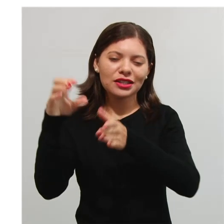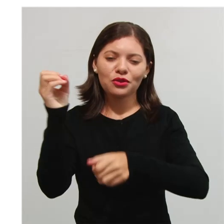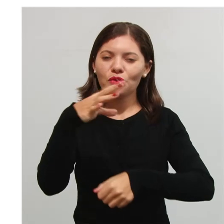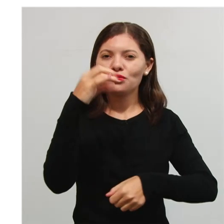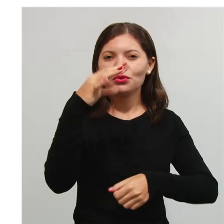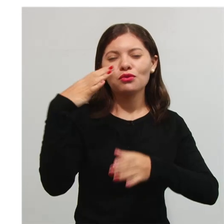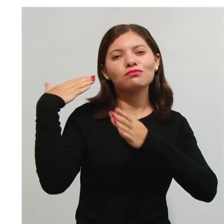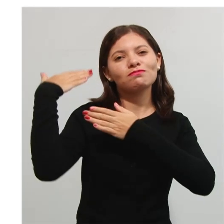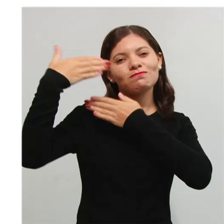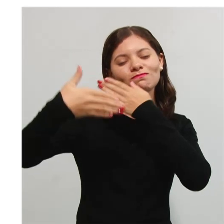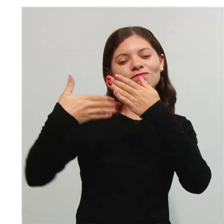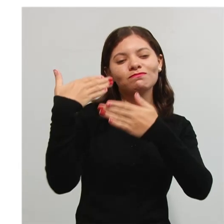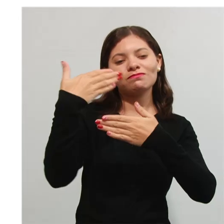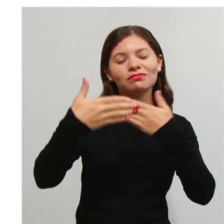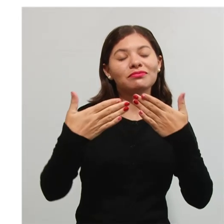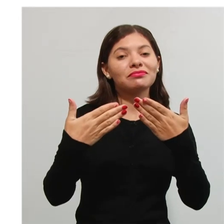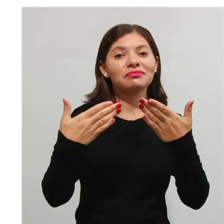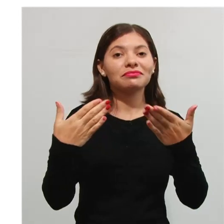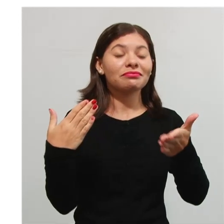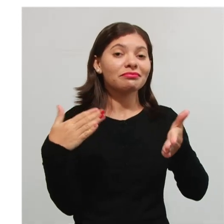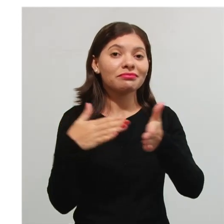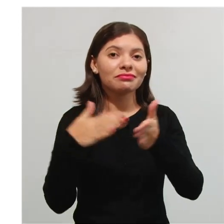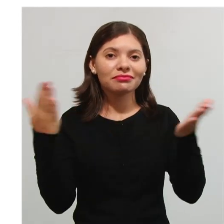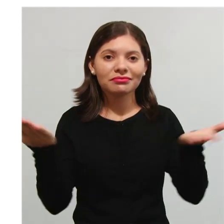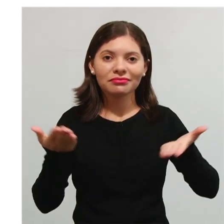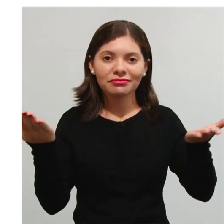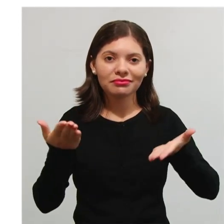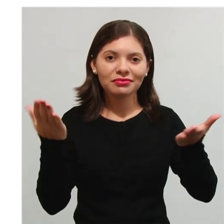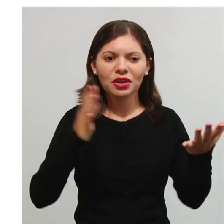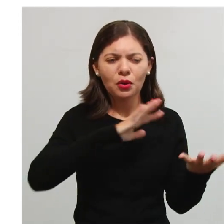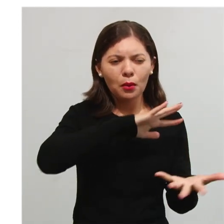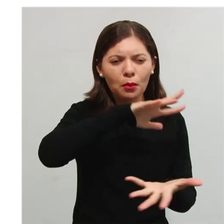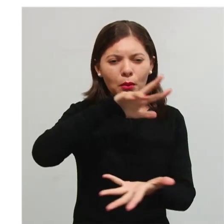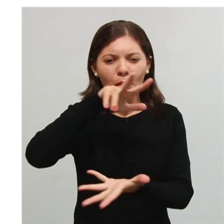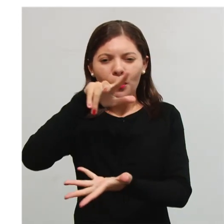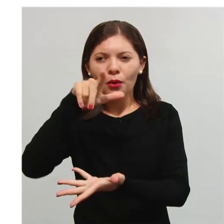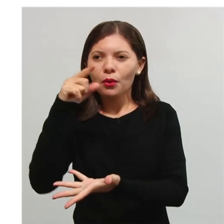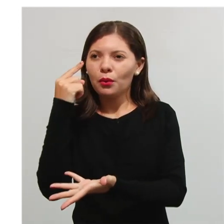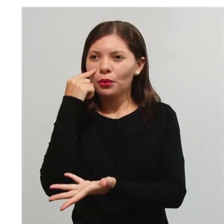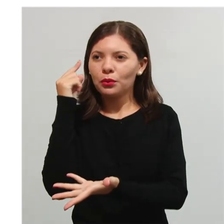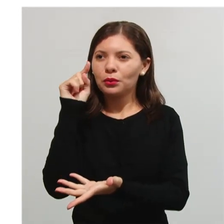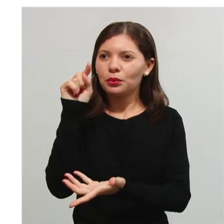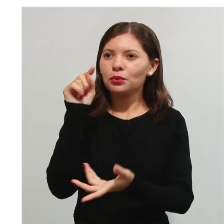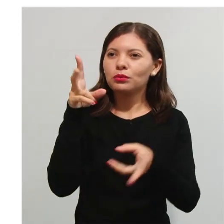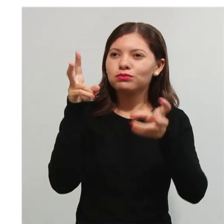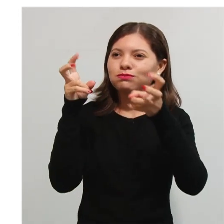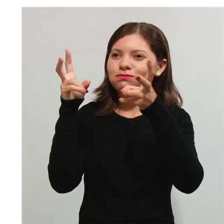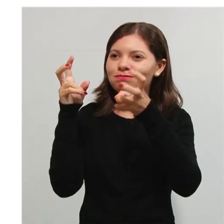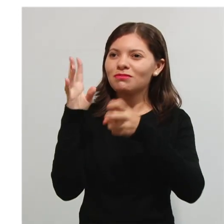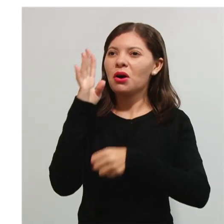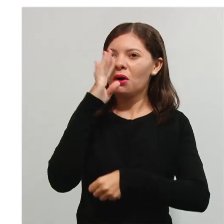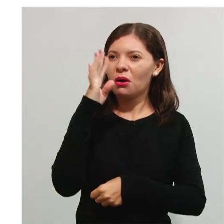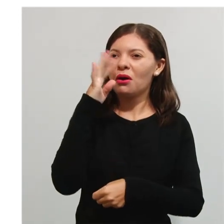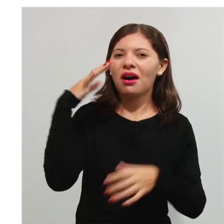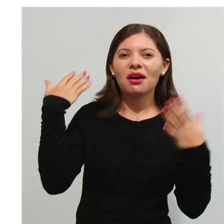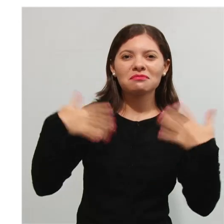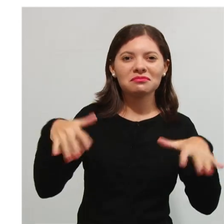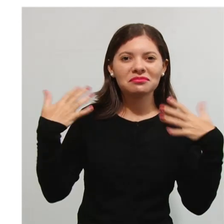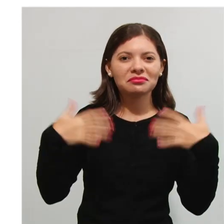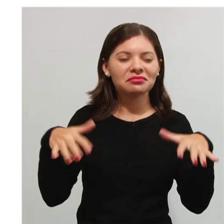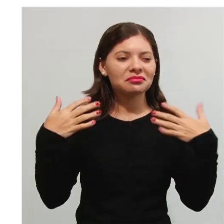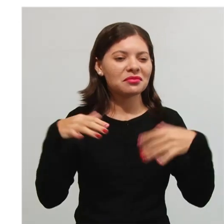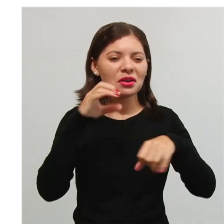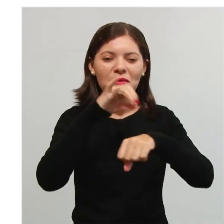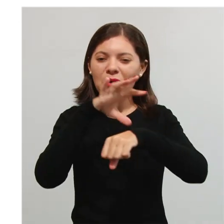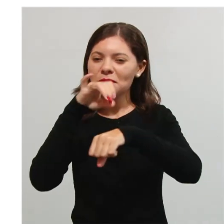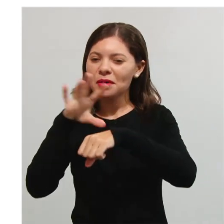ao longo do tempo que pararam o mundo, que o mundo inteiro parou para ver, que todo mundo começou a falar, a compartilhar.